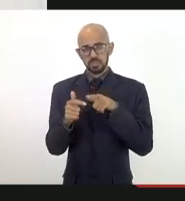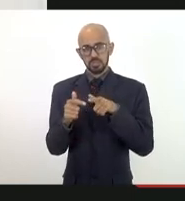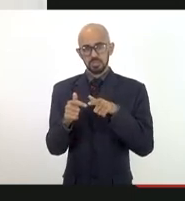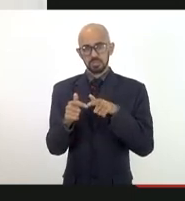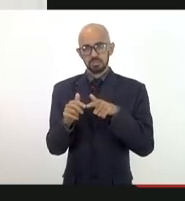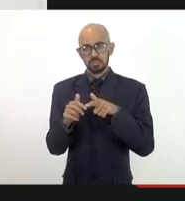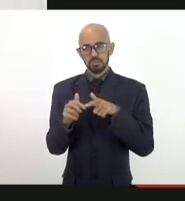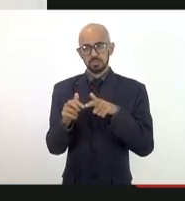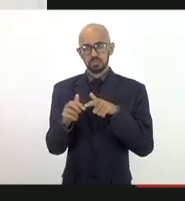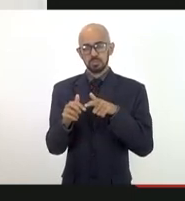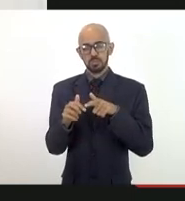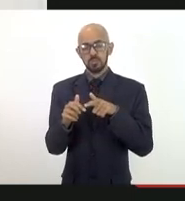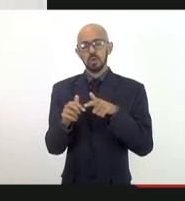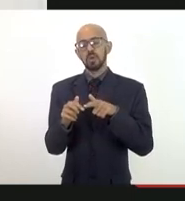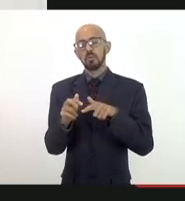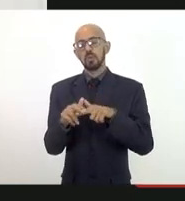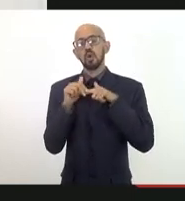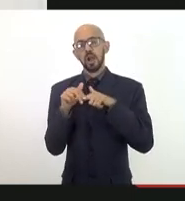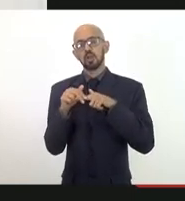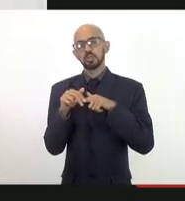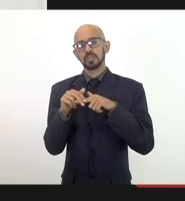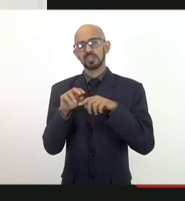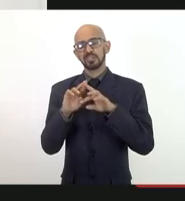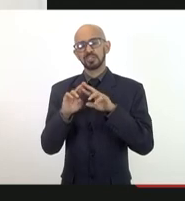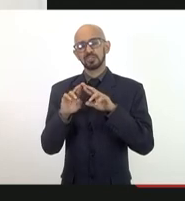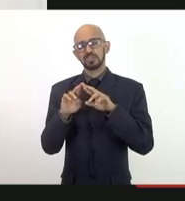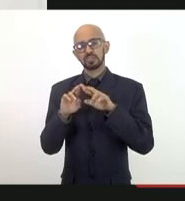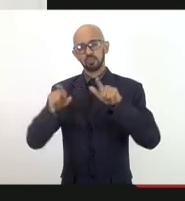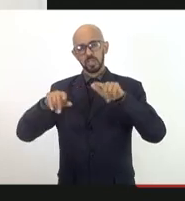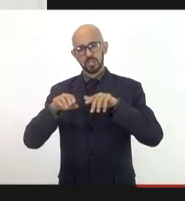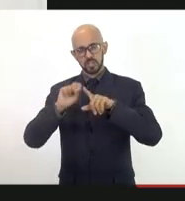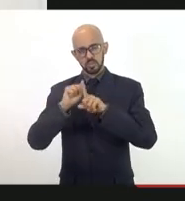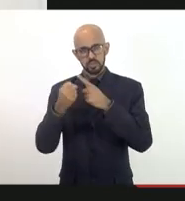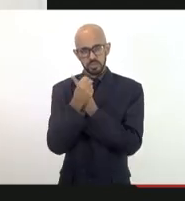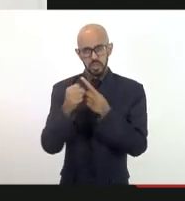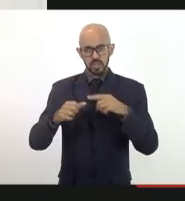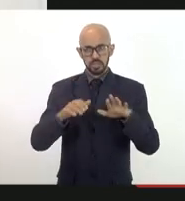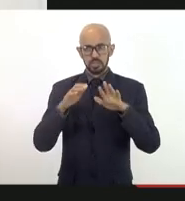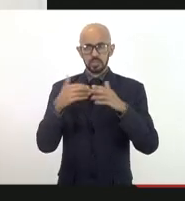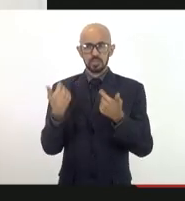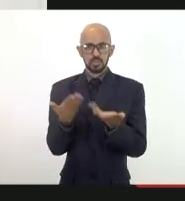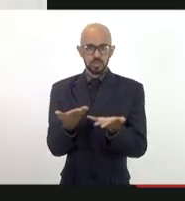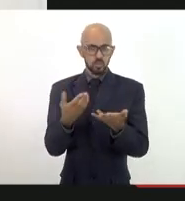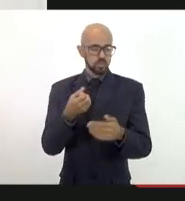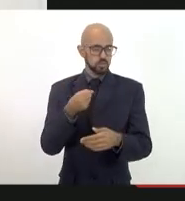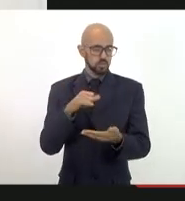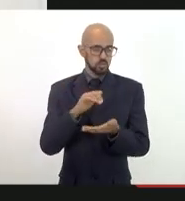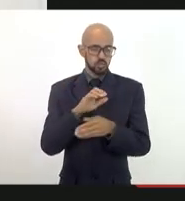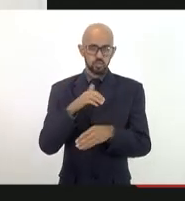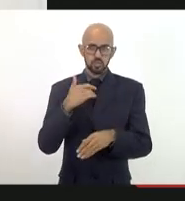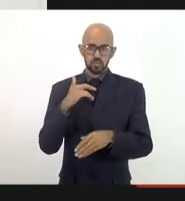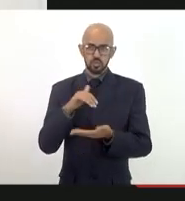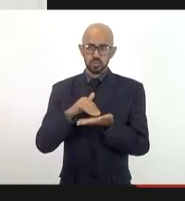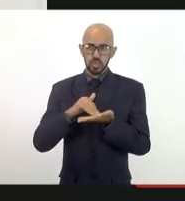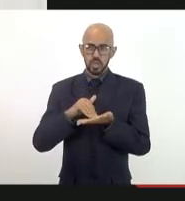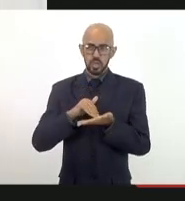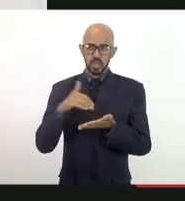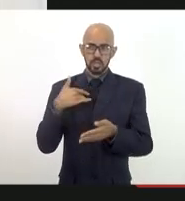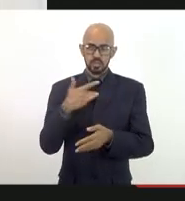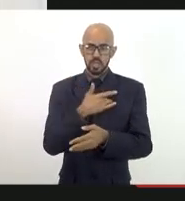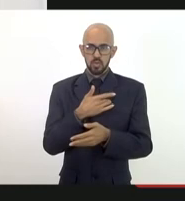aqui o deputado Valdec, nós temos interesse em saber isso. Então, se o secretário de Saúde ainda estiver aqui conosco, ou o representante da